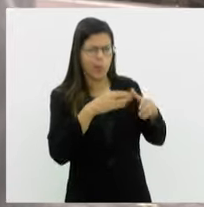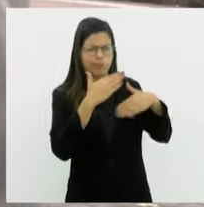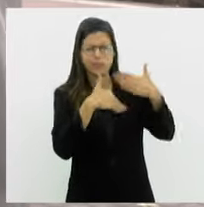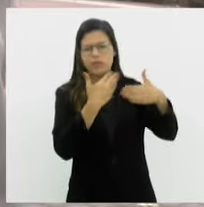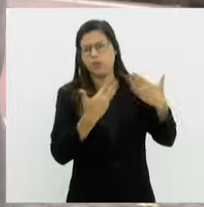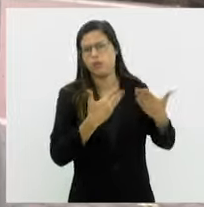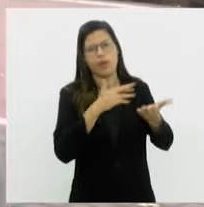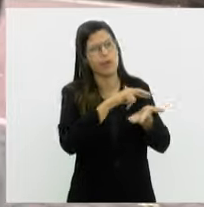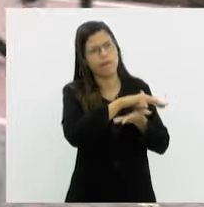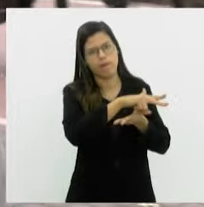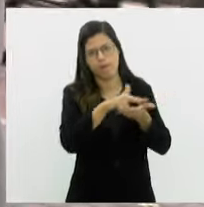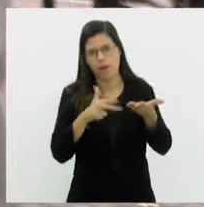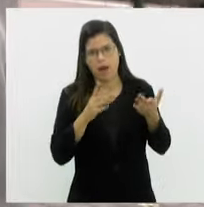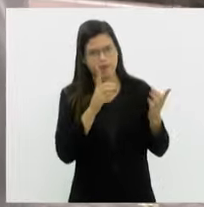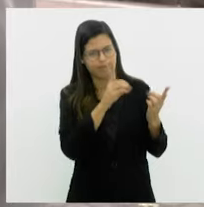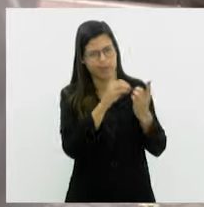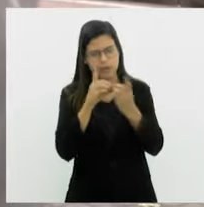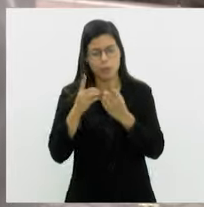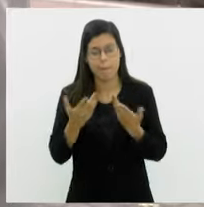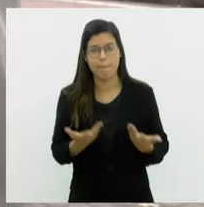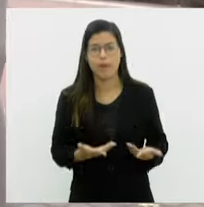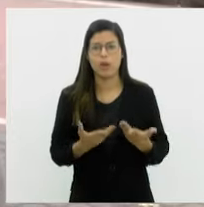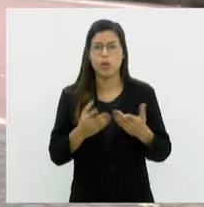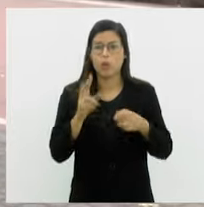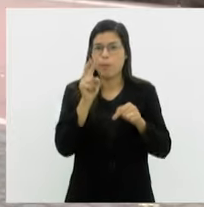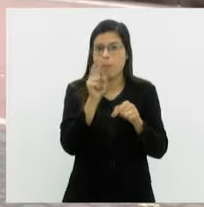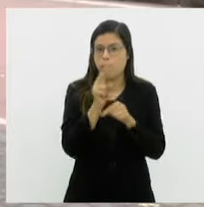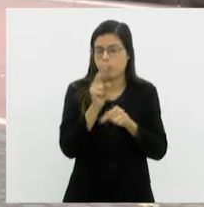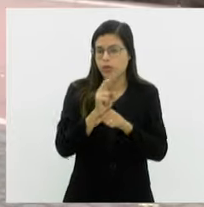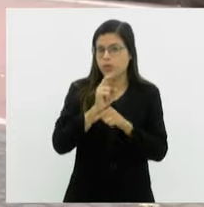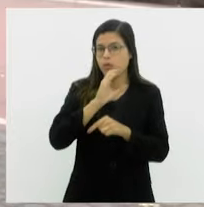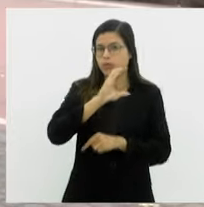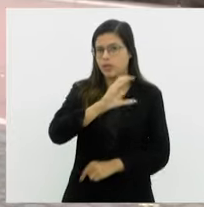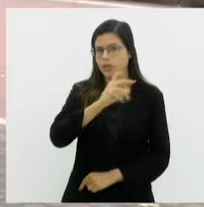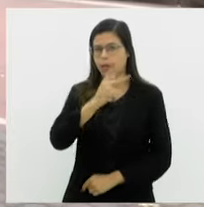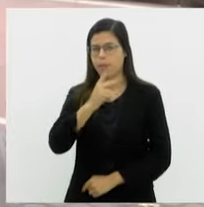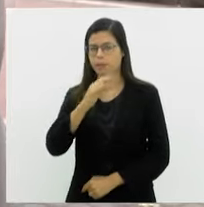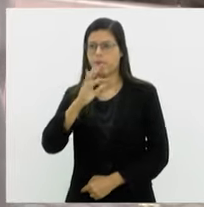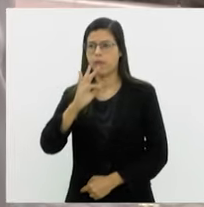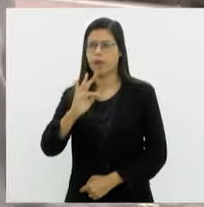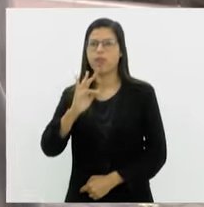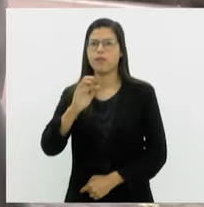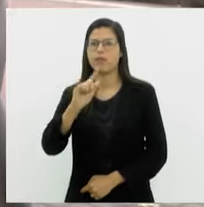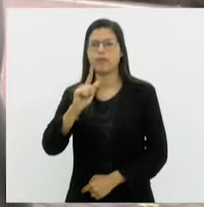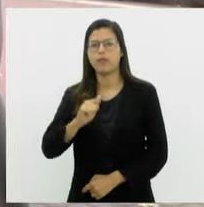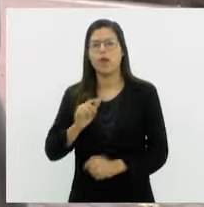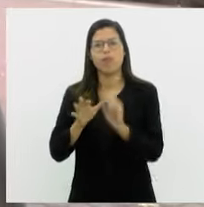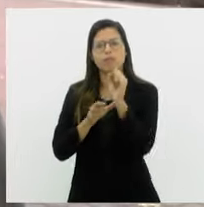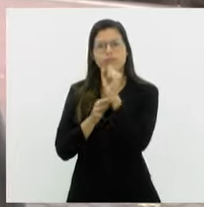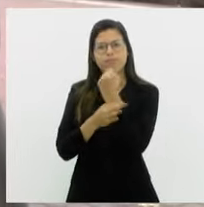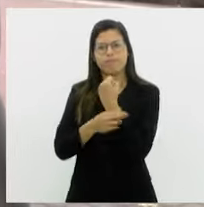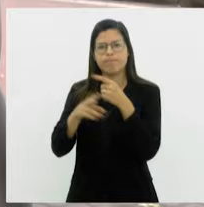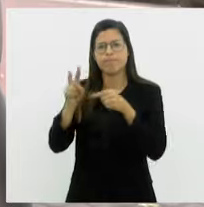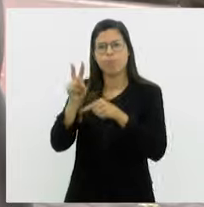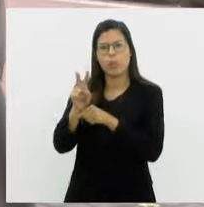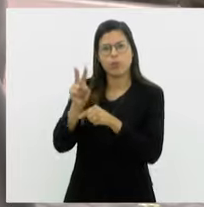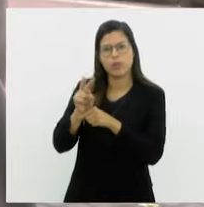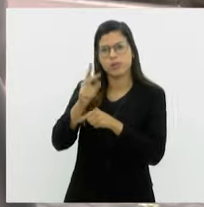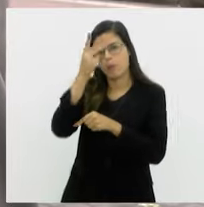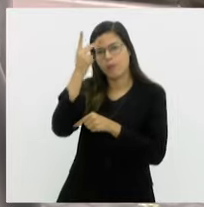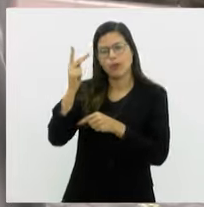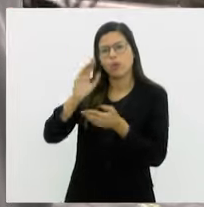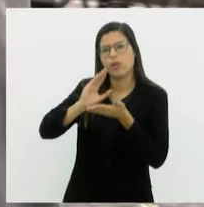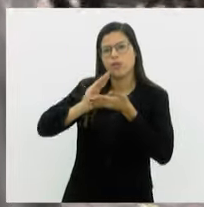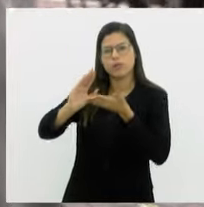de serviços. Nós podemos citar a proteção de CPF, que é uma segurança, uma proteção para o investidor. Ninguém